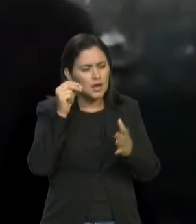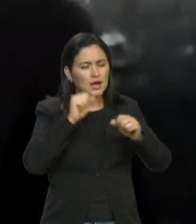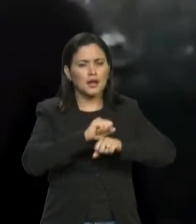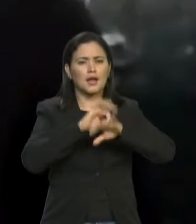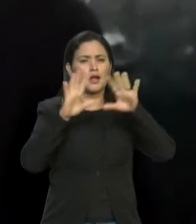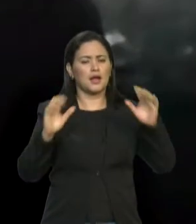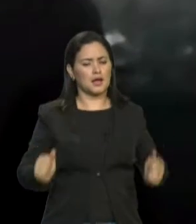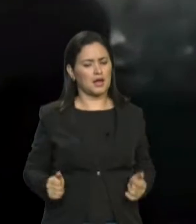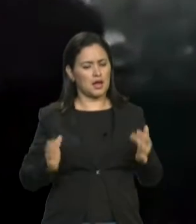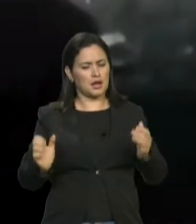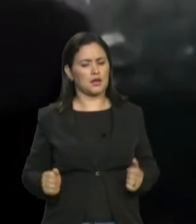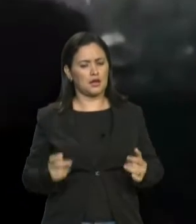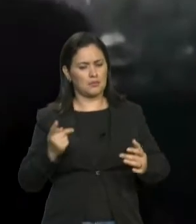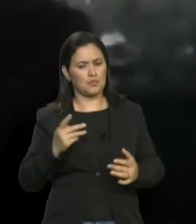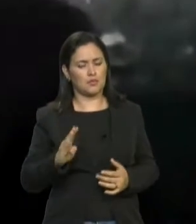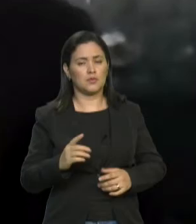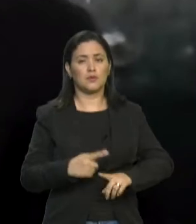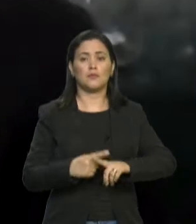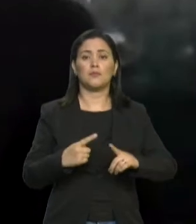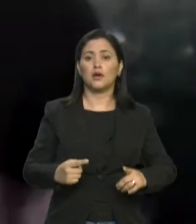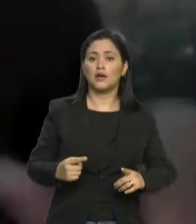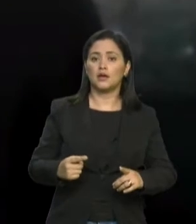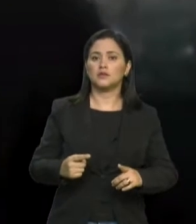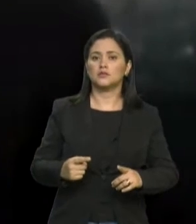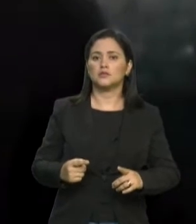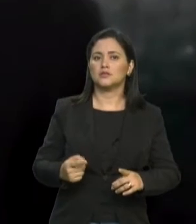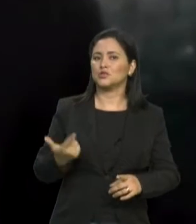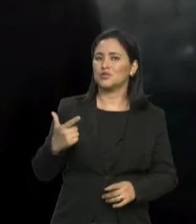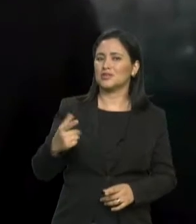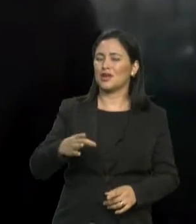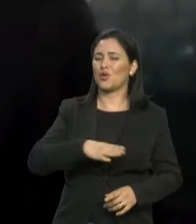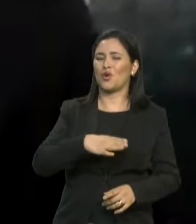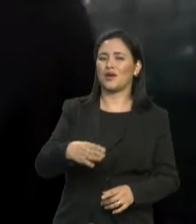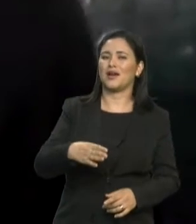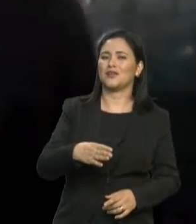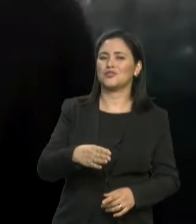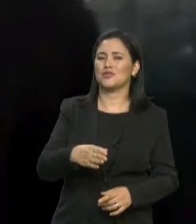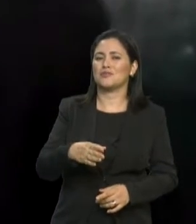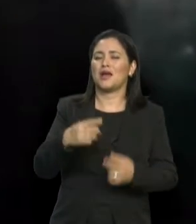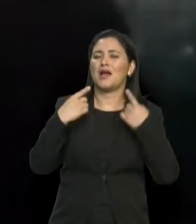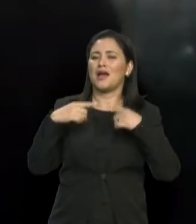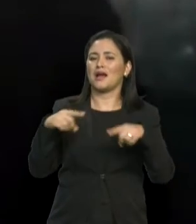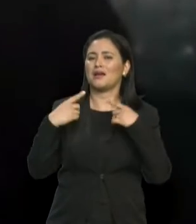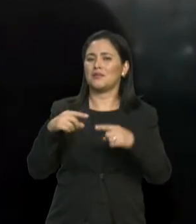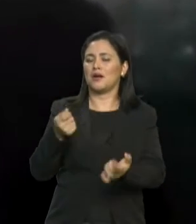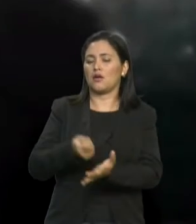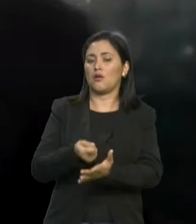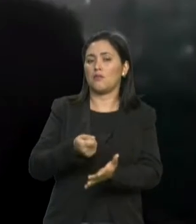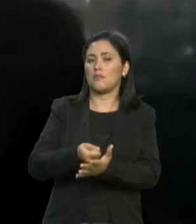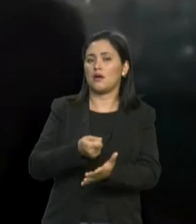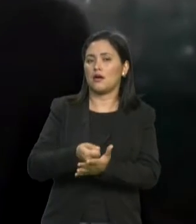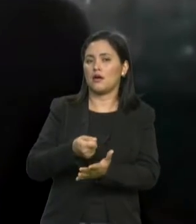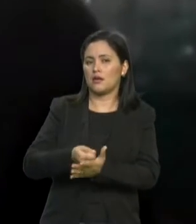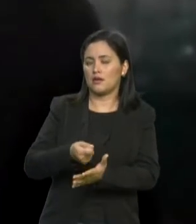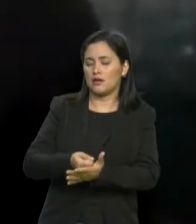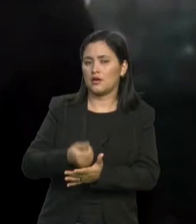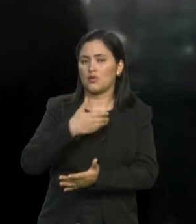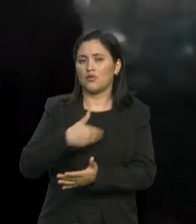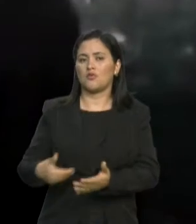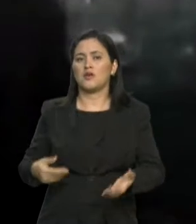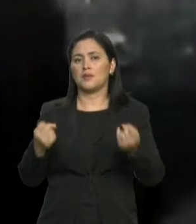destinados para a publicidade, gastando dinheiro público que o governo do Estado faz no horário nobre da televisão brasileira.